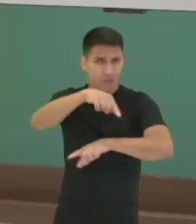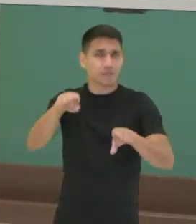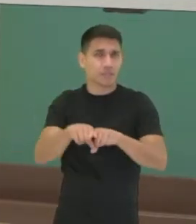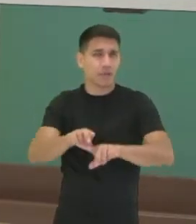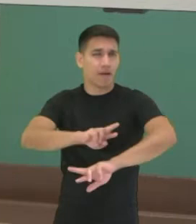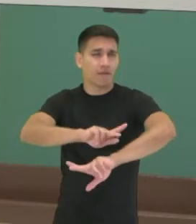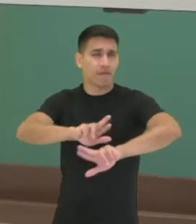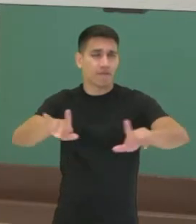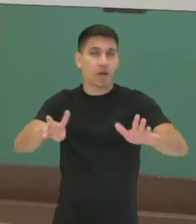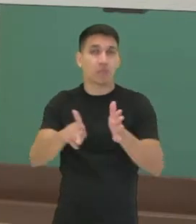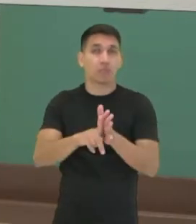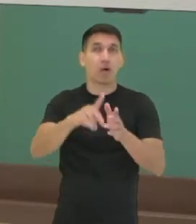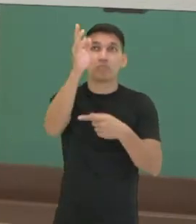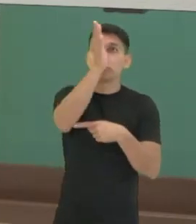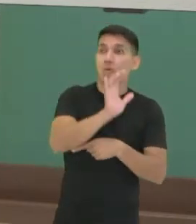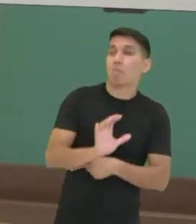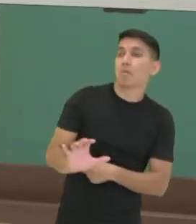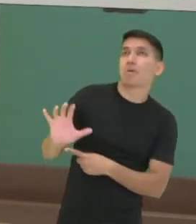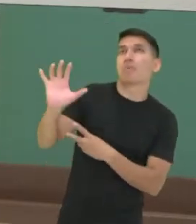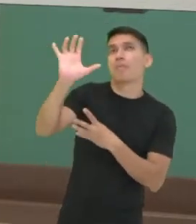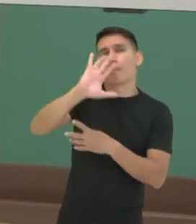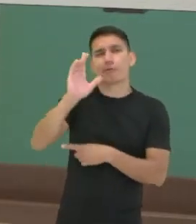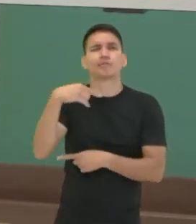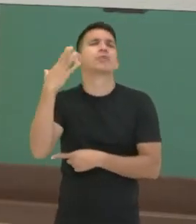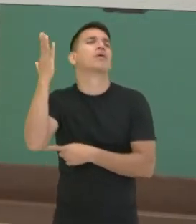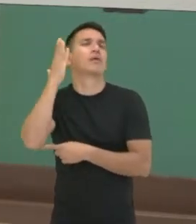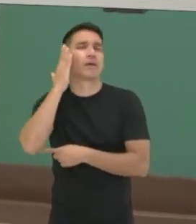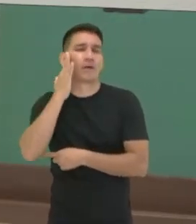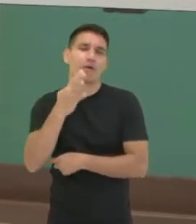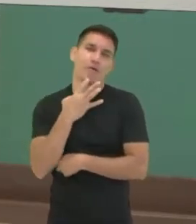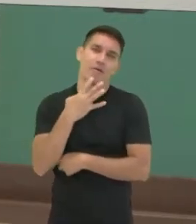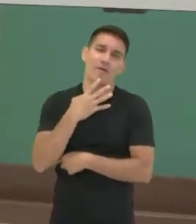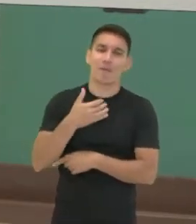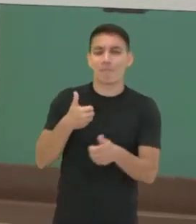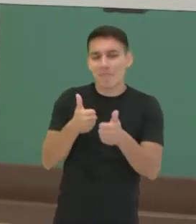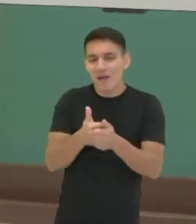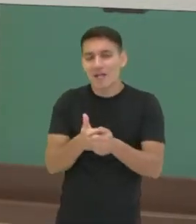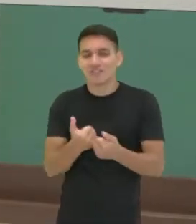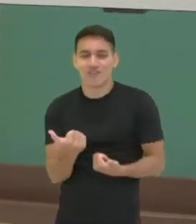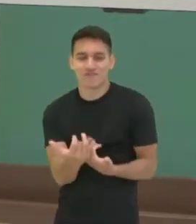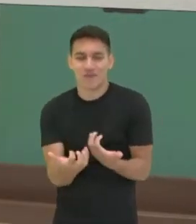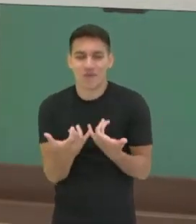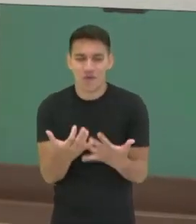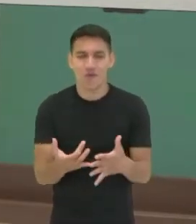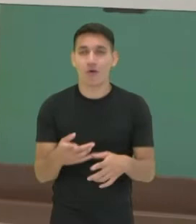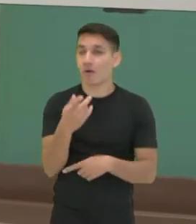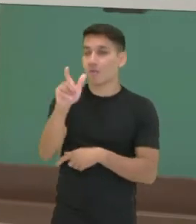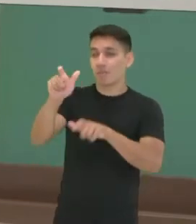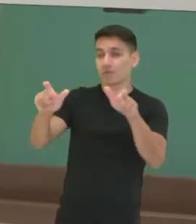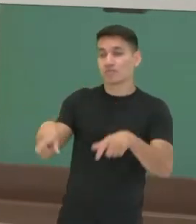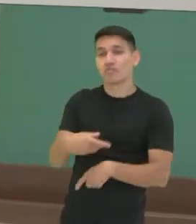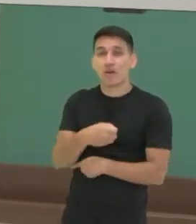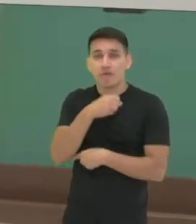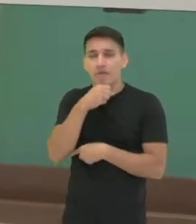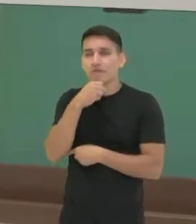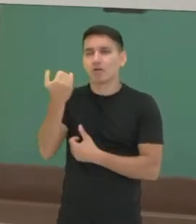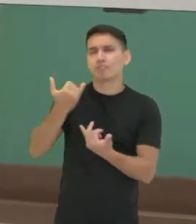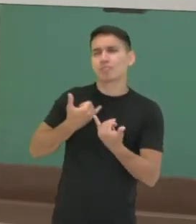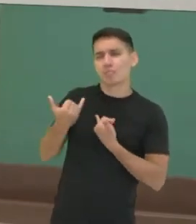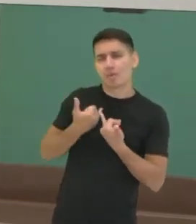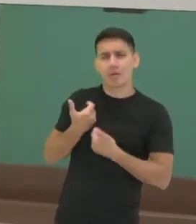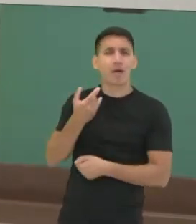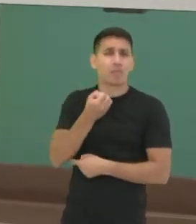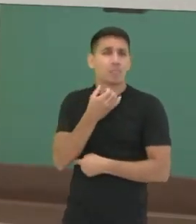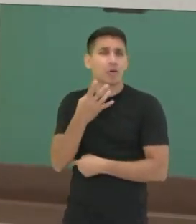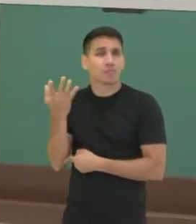que todos nós conhecemos e que gostamos de ouvir na beira do fogo, enfim, com os mais velhos. Sempre bom ouvir histórias dos mais